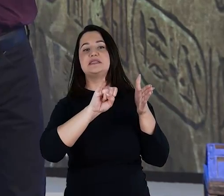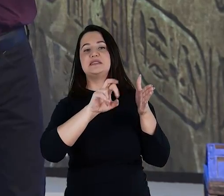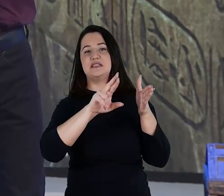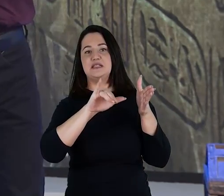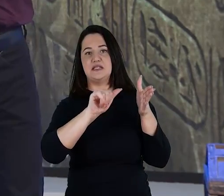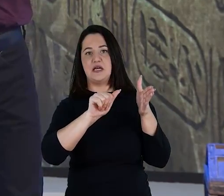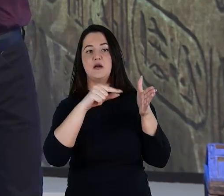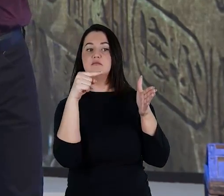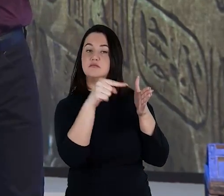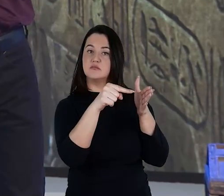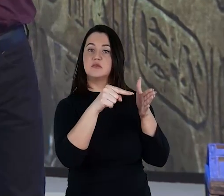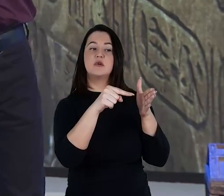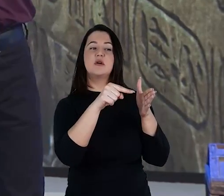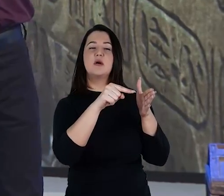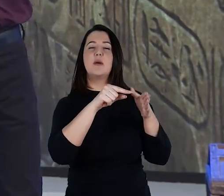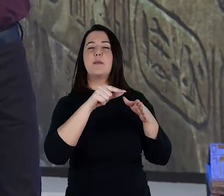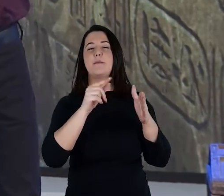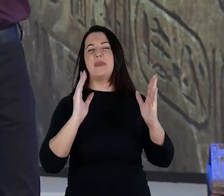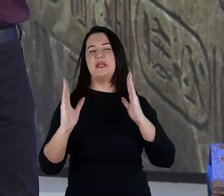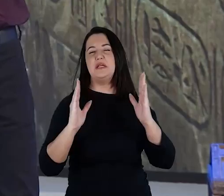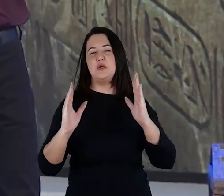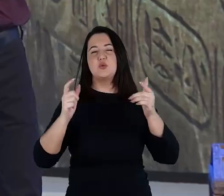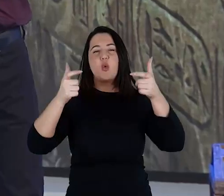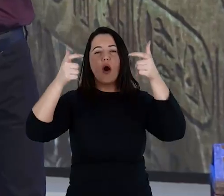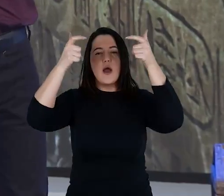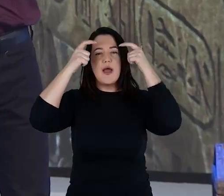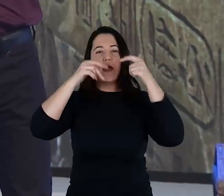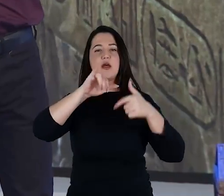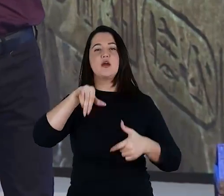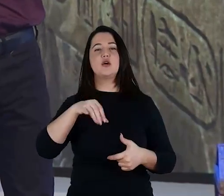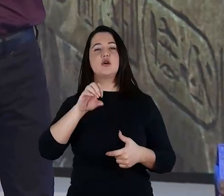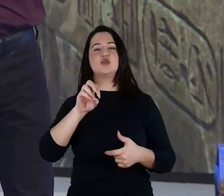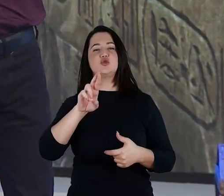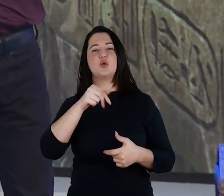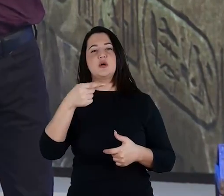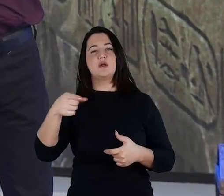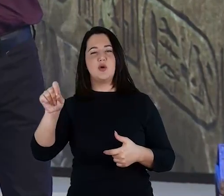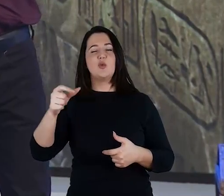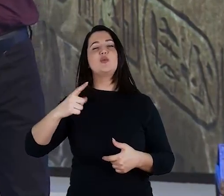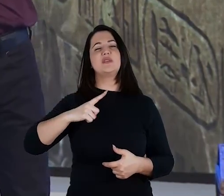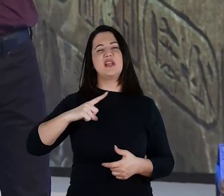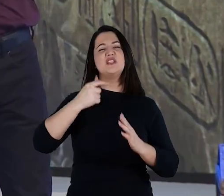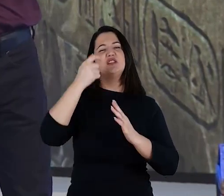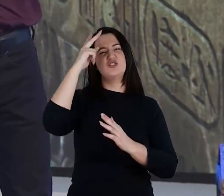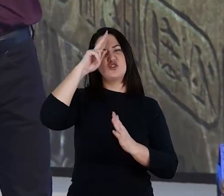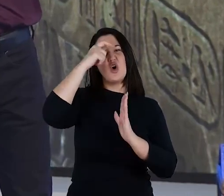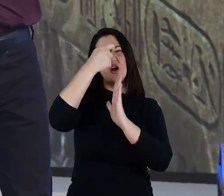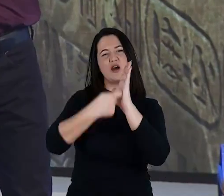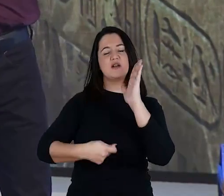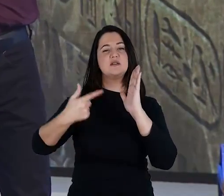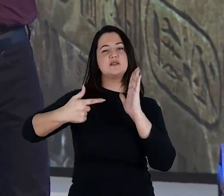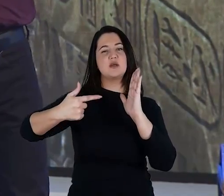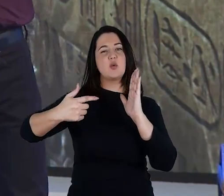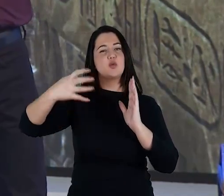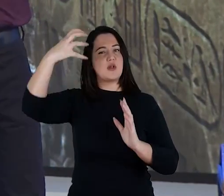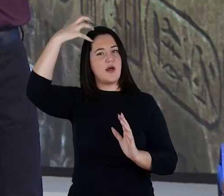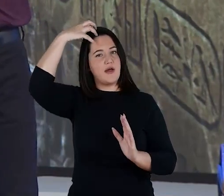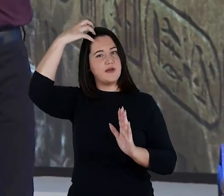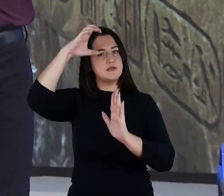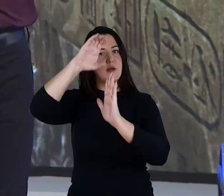ou Jorão, que era o filho de Acabe. Isso é mencionado em 2 Reis, capítulo 7. Ali, como eu li para vocês, fala de um